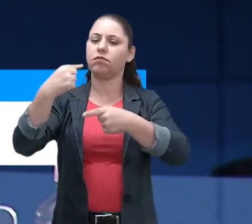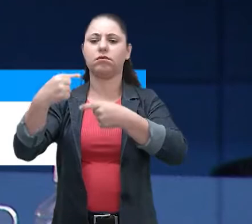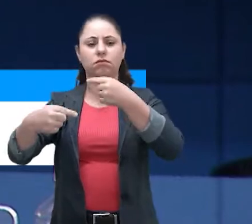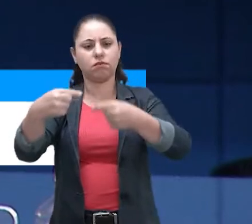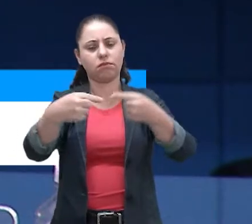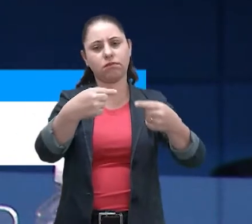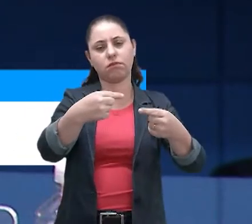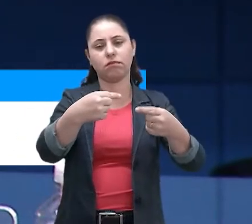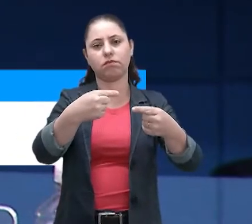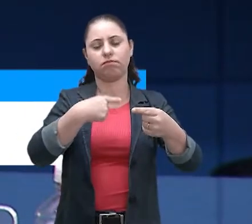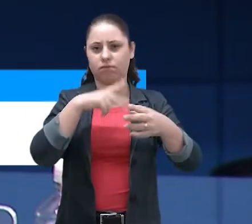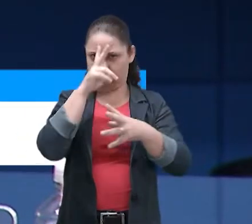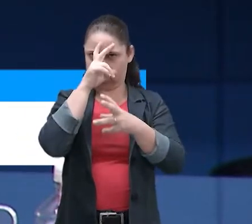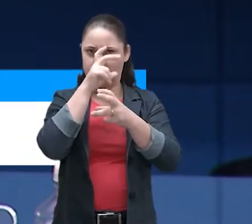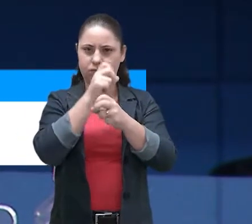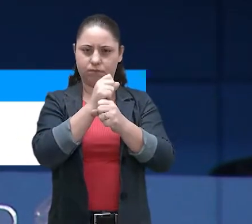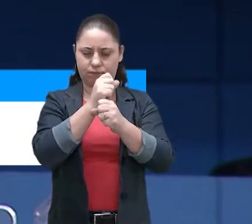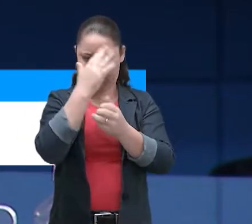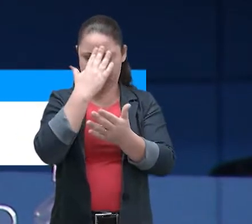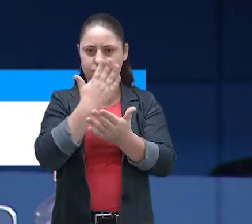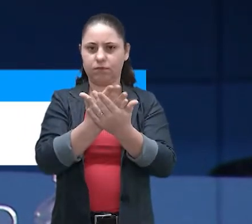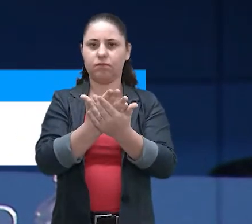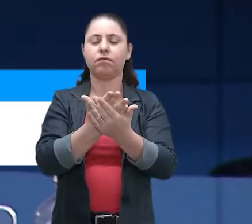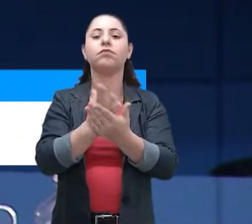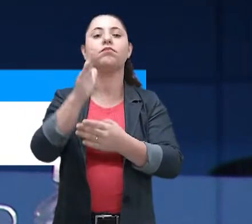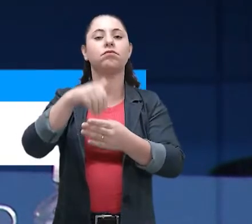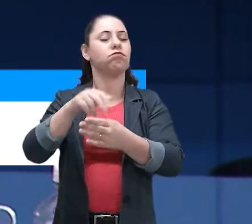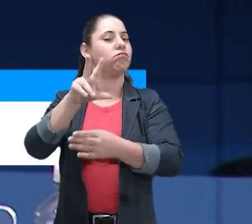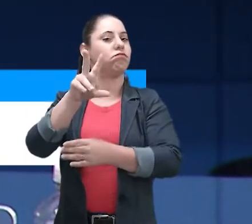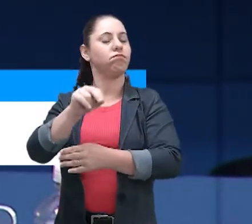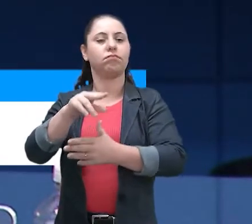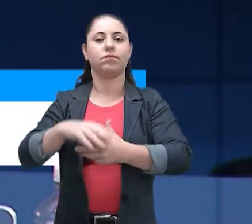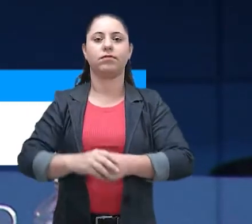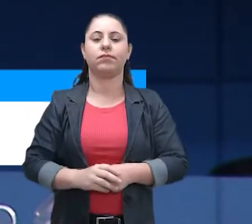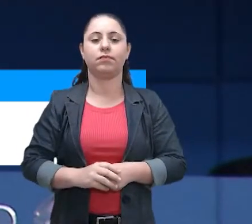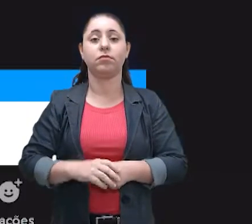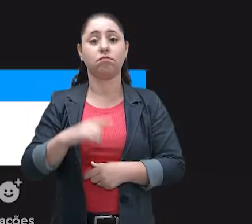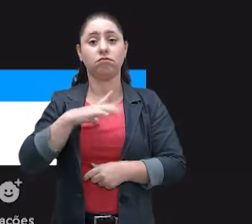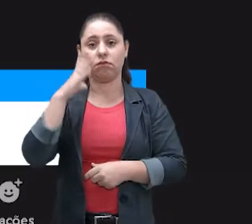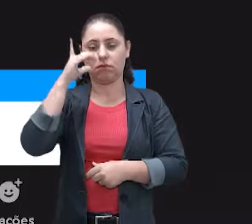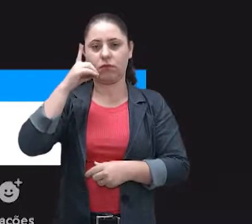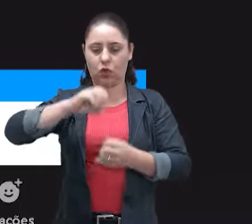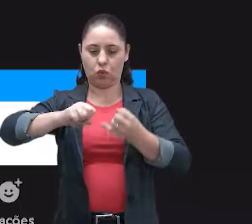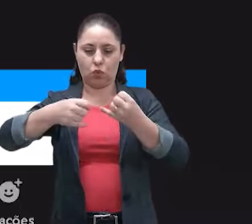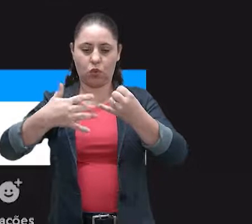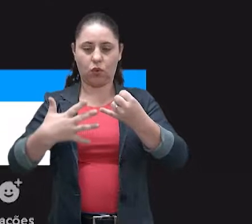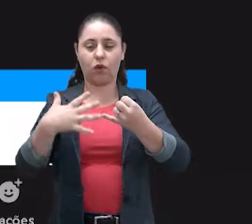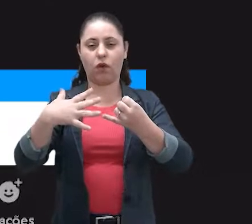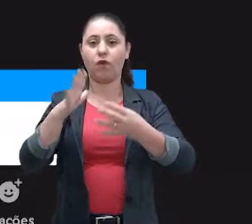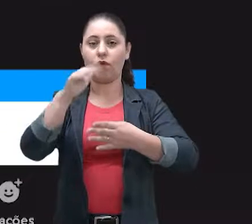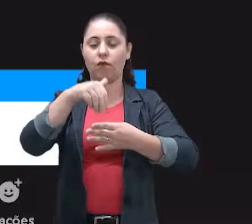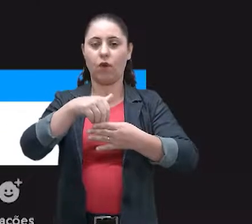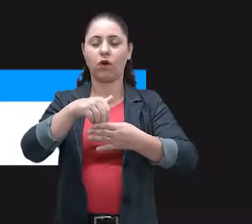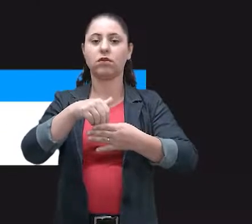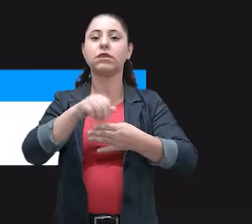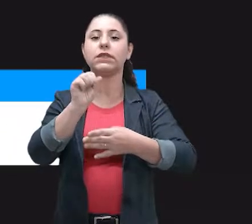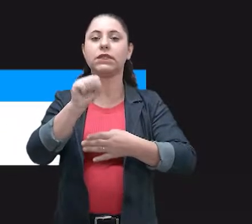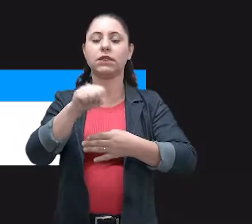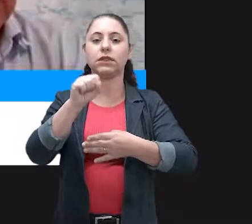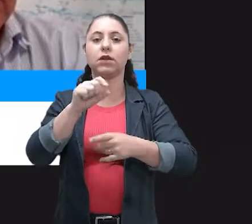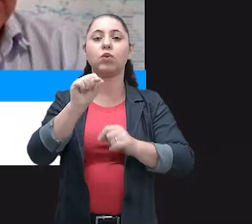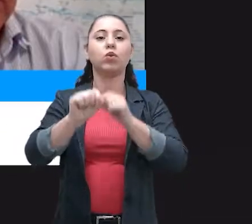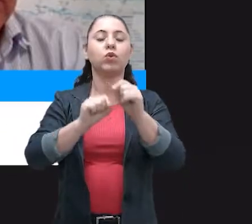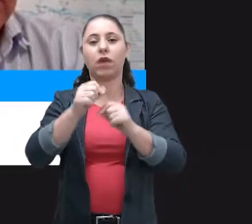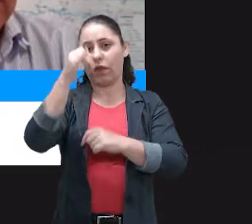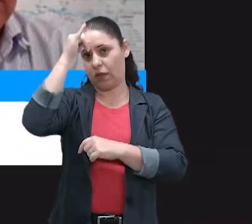de ampla discussão, fortaleci meu convencimento, meu voto é não. Houve deputados que justificaram seu voto